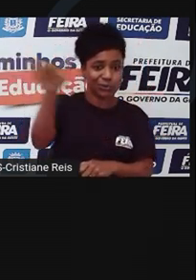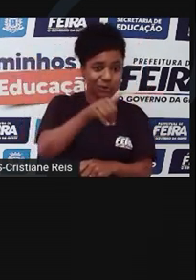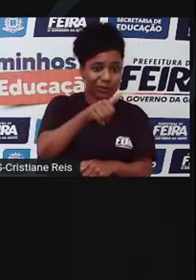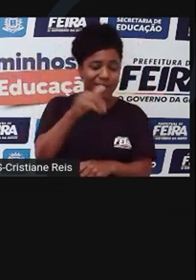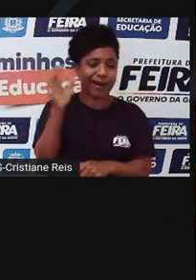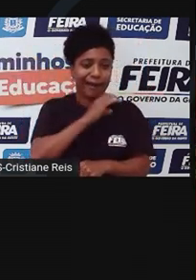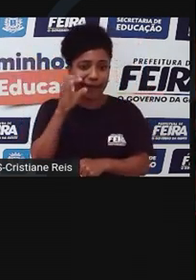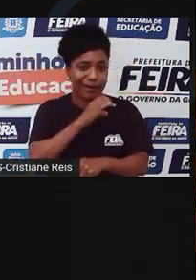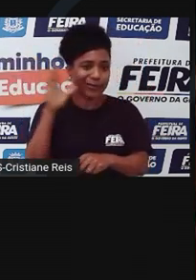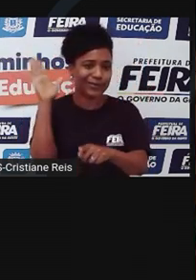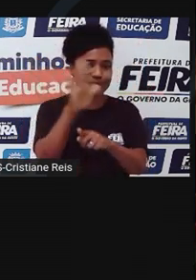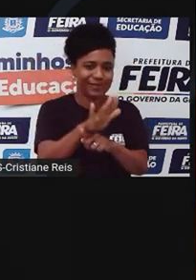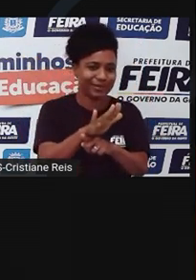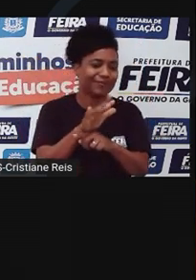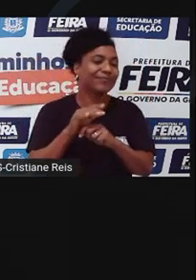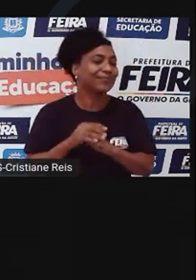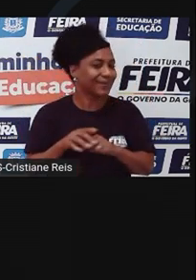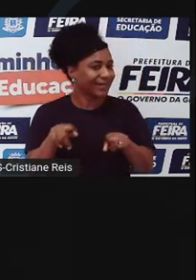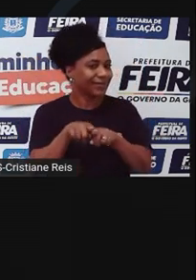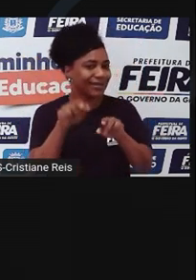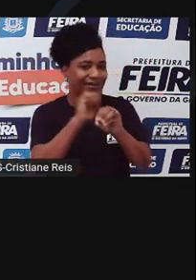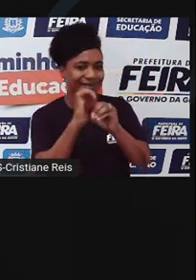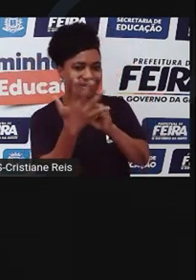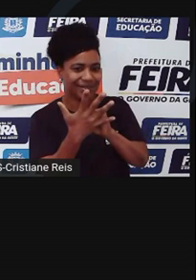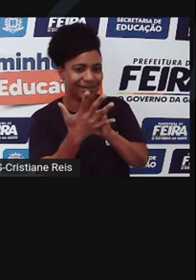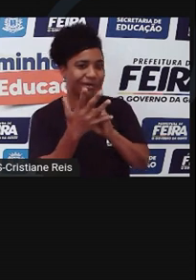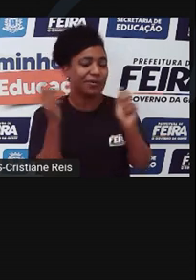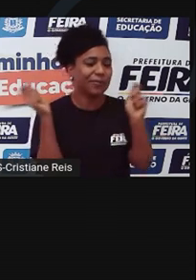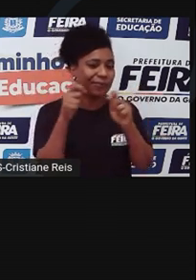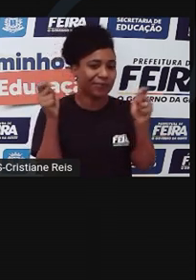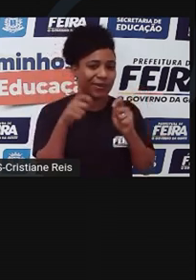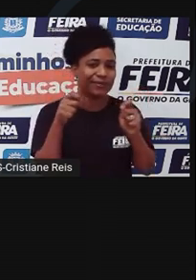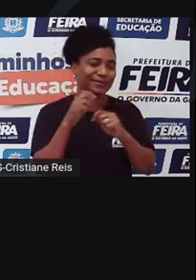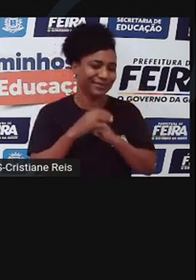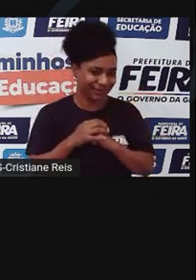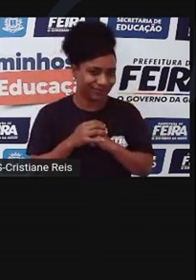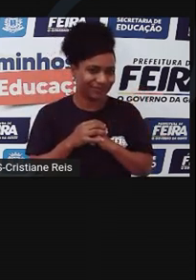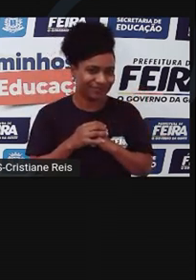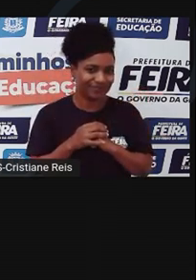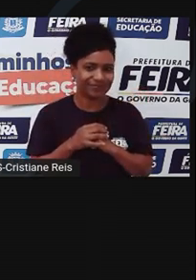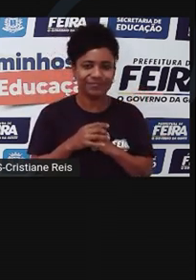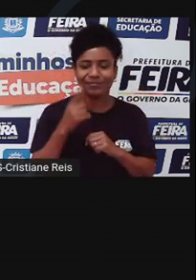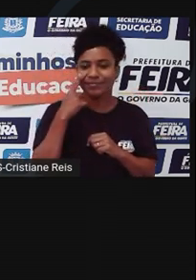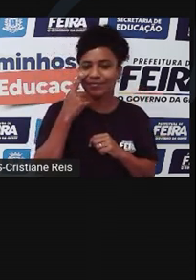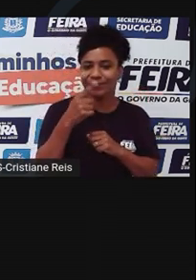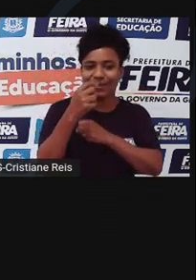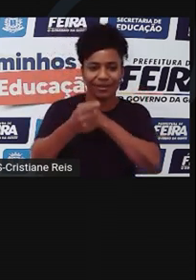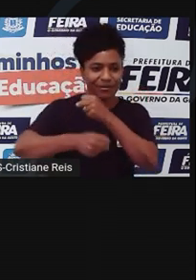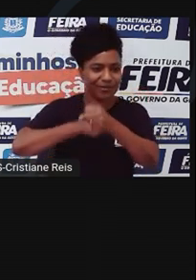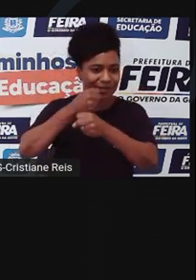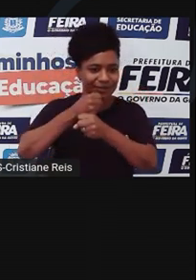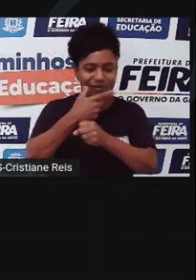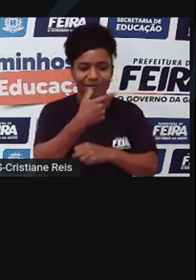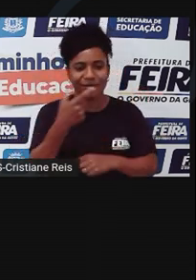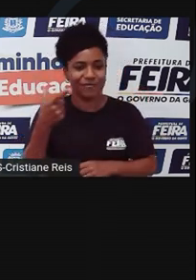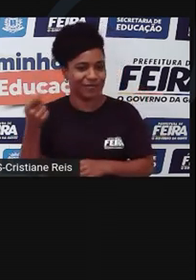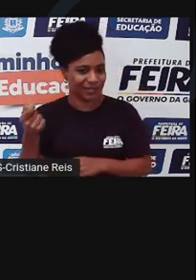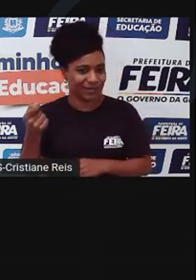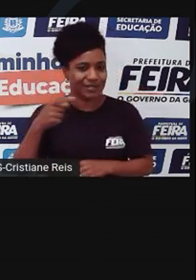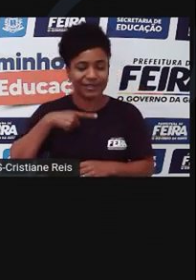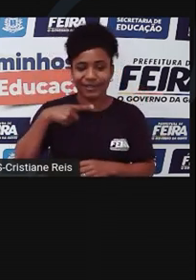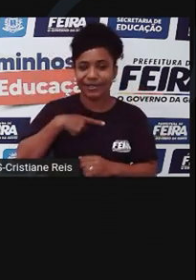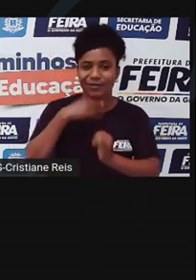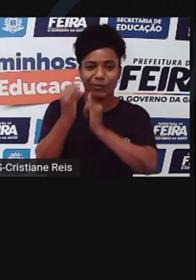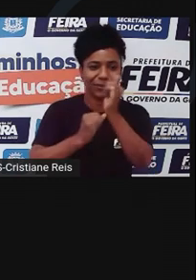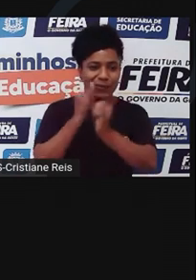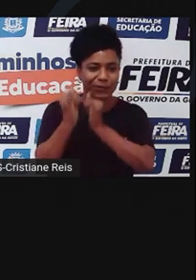têm sido propostas para o contexto Urbano inteligente em 2020 um dispositivo foi proposto para detectar o covid-19 no